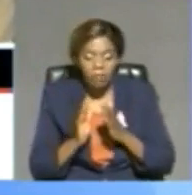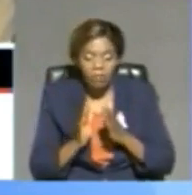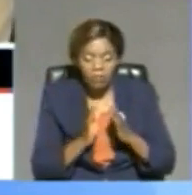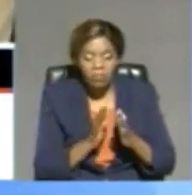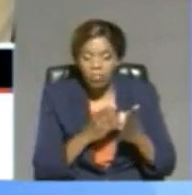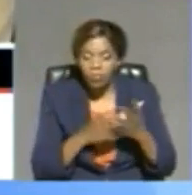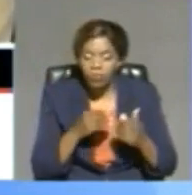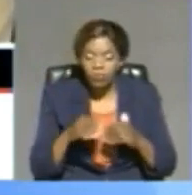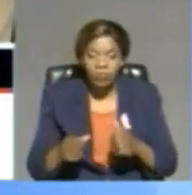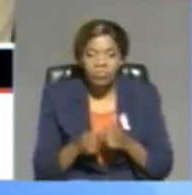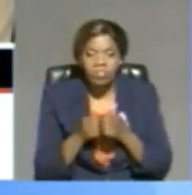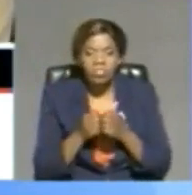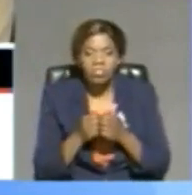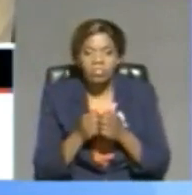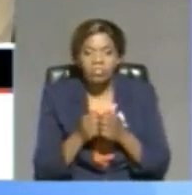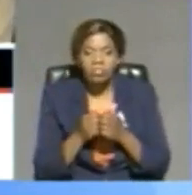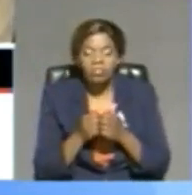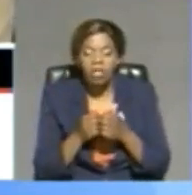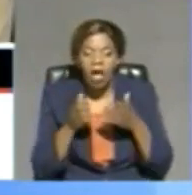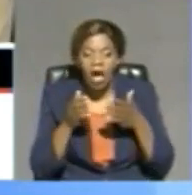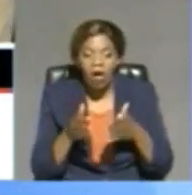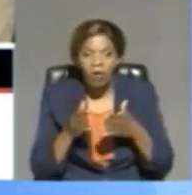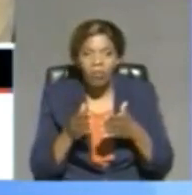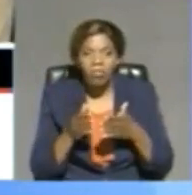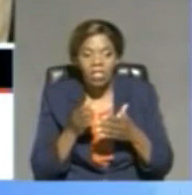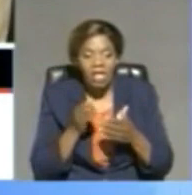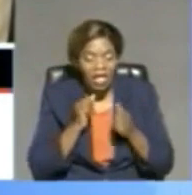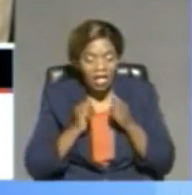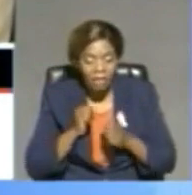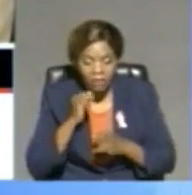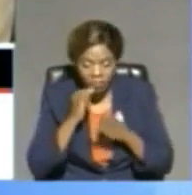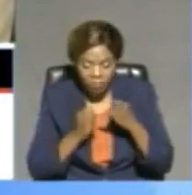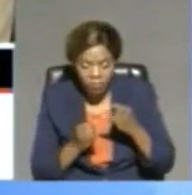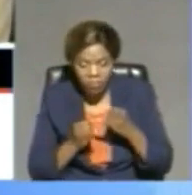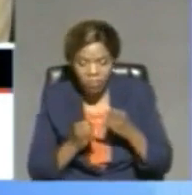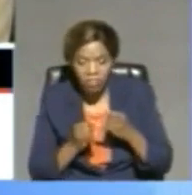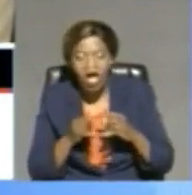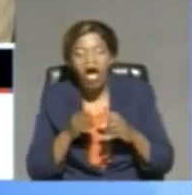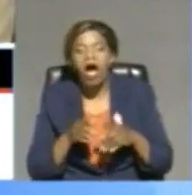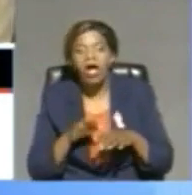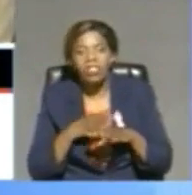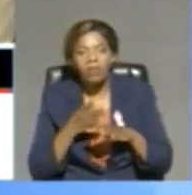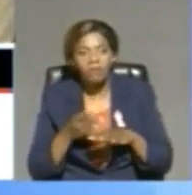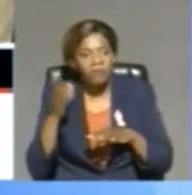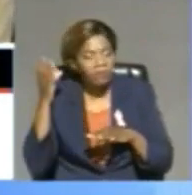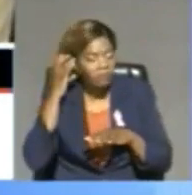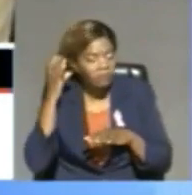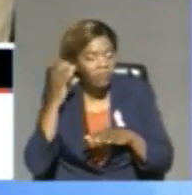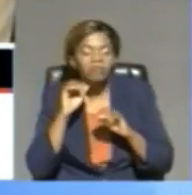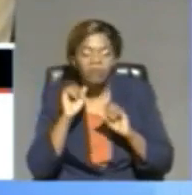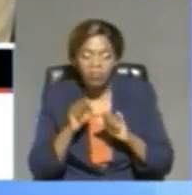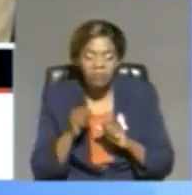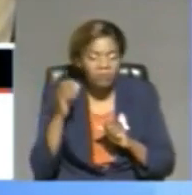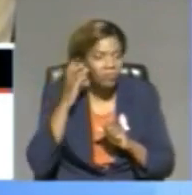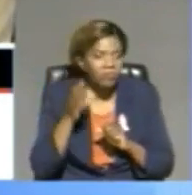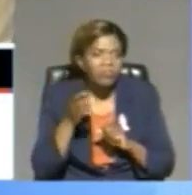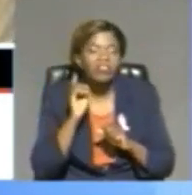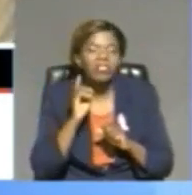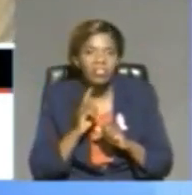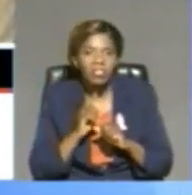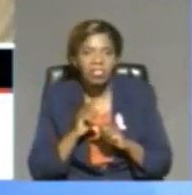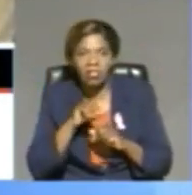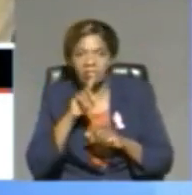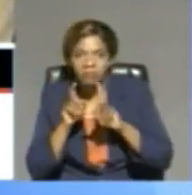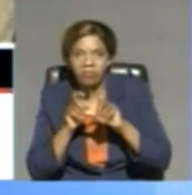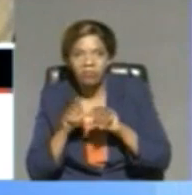formal, ela será encerrada. Então, aí sim teremos a divulgação dos inquéritos de opinião pública e teremos um